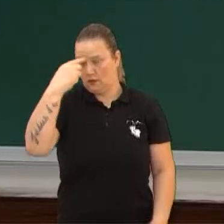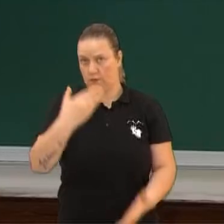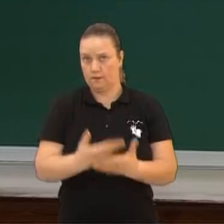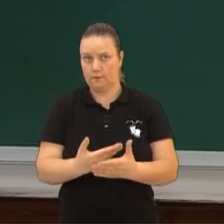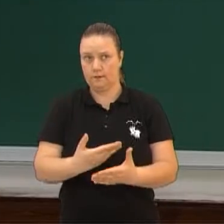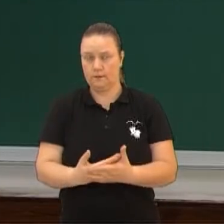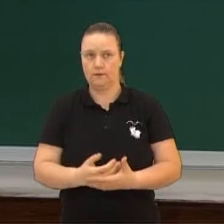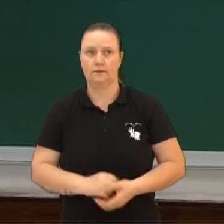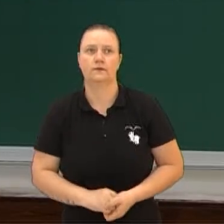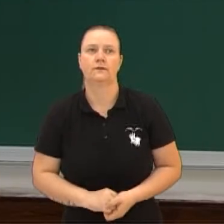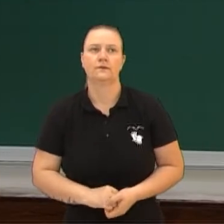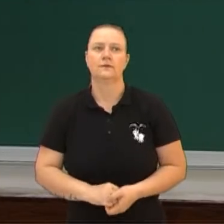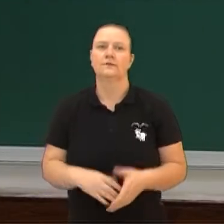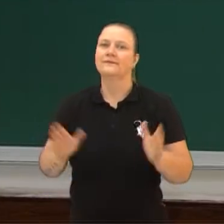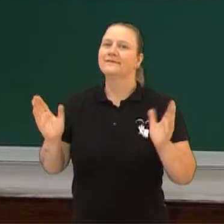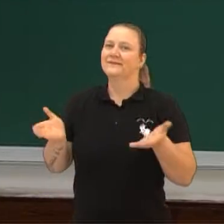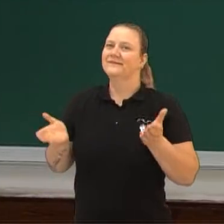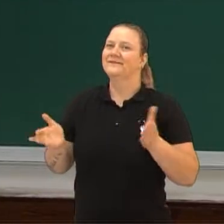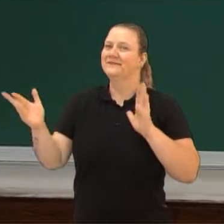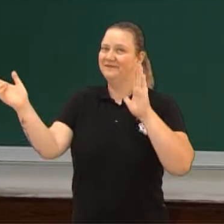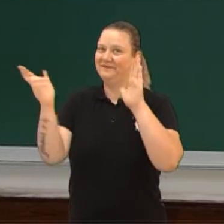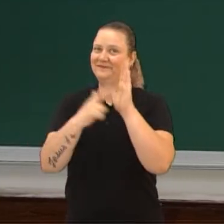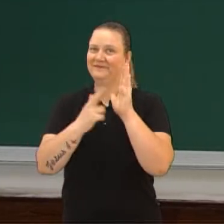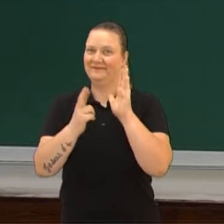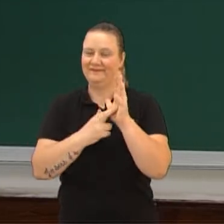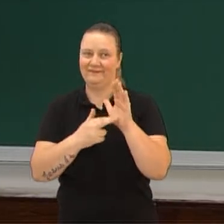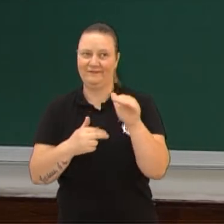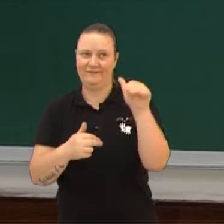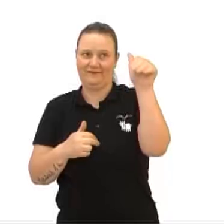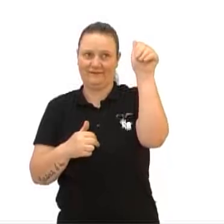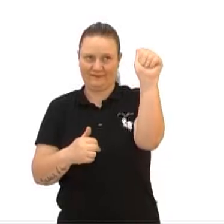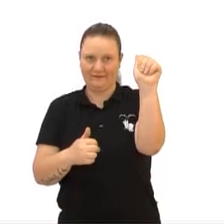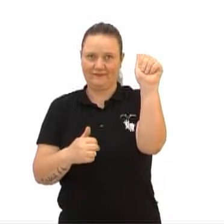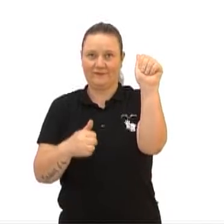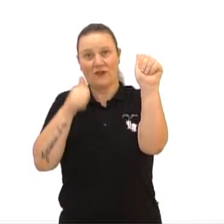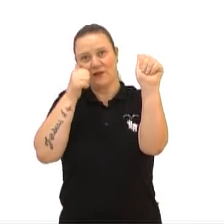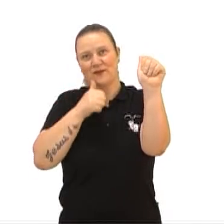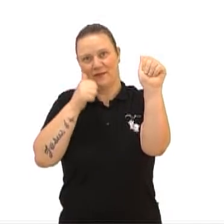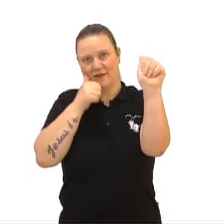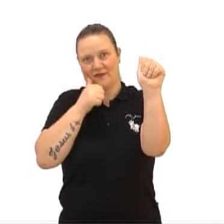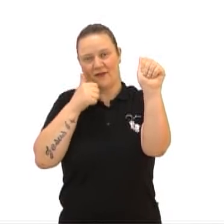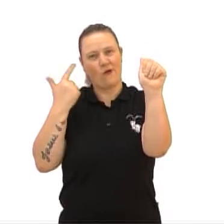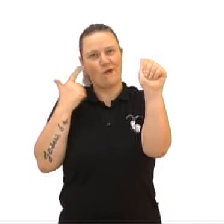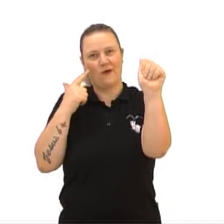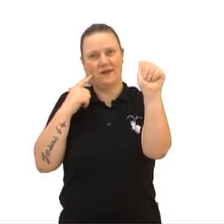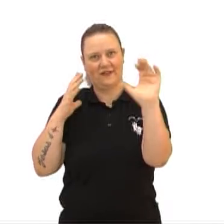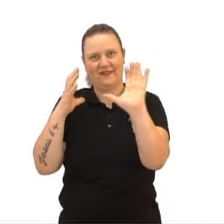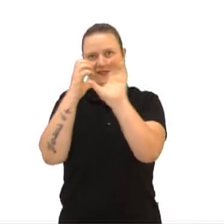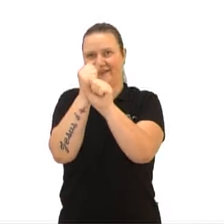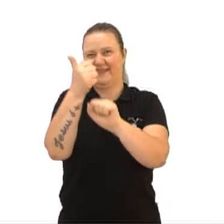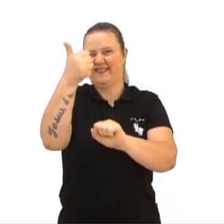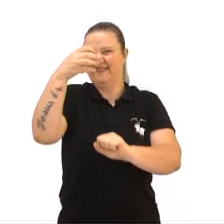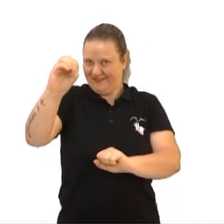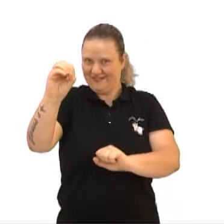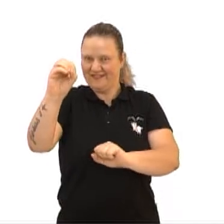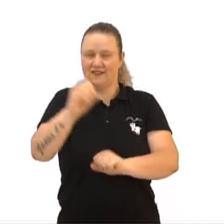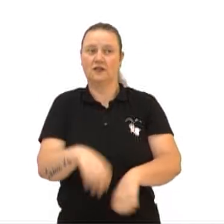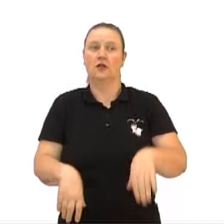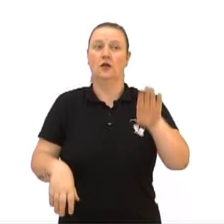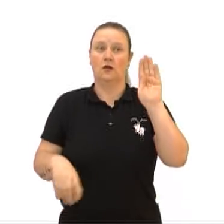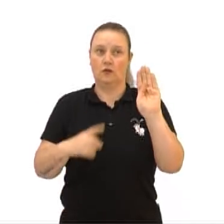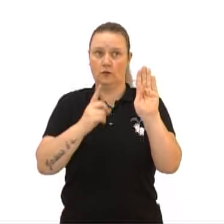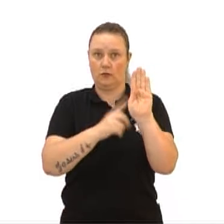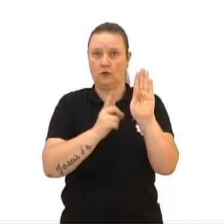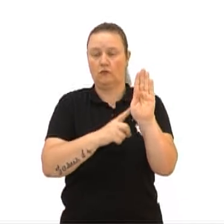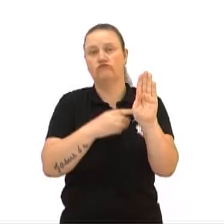Belezinha? Então, olha só, respondendo, a alternativa A, a Carolina tirou nota 10, olha só. O Tiago